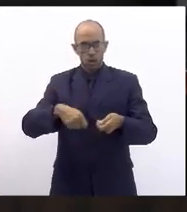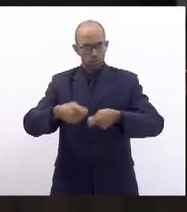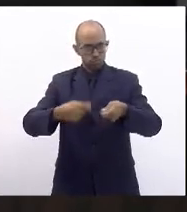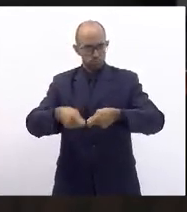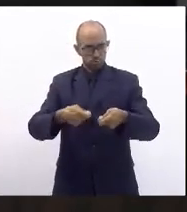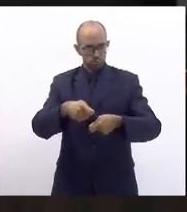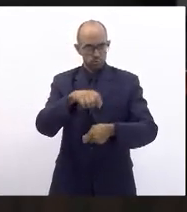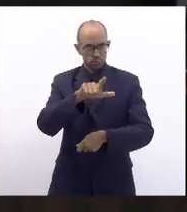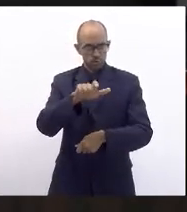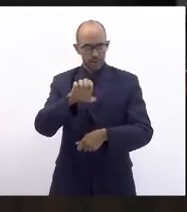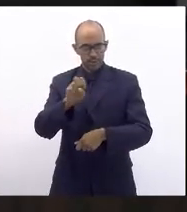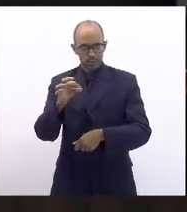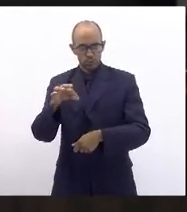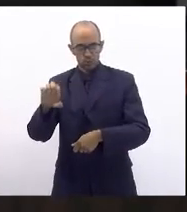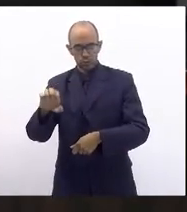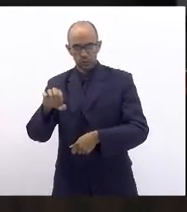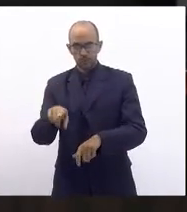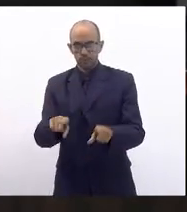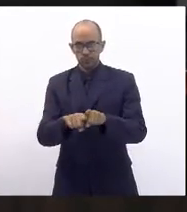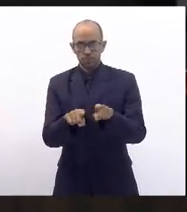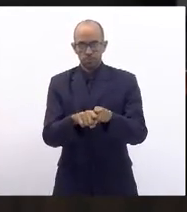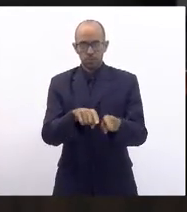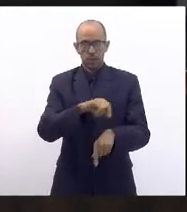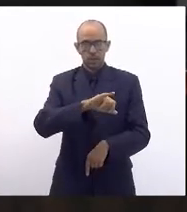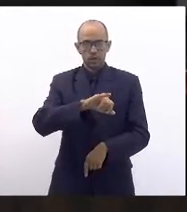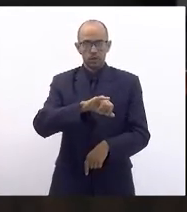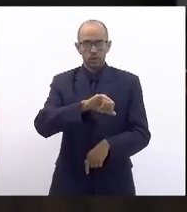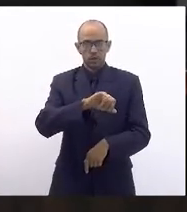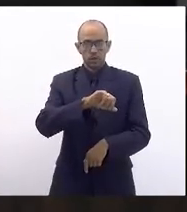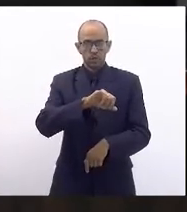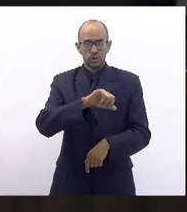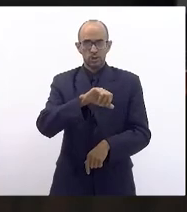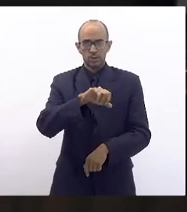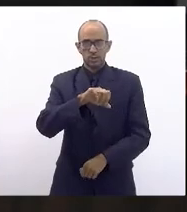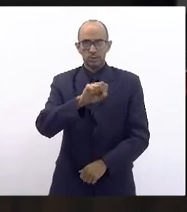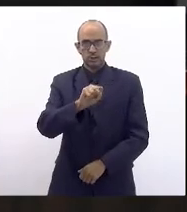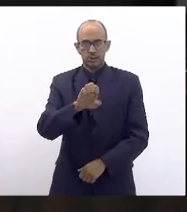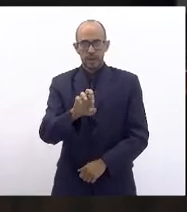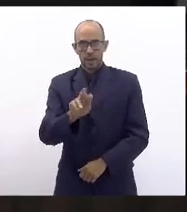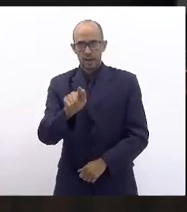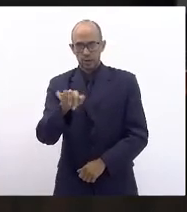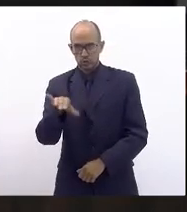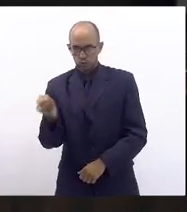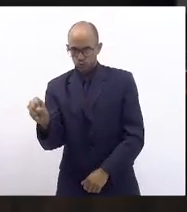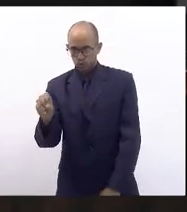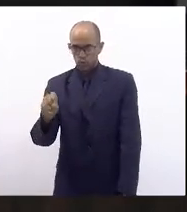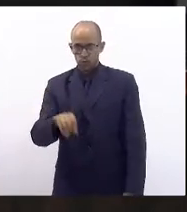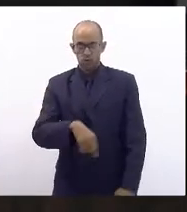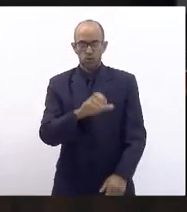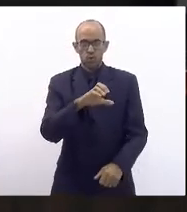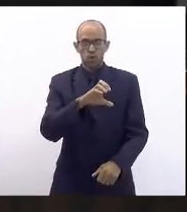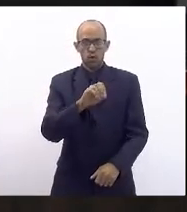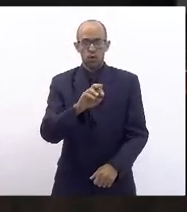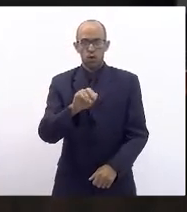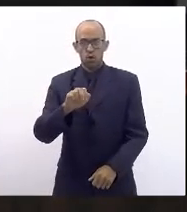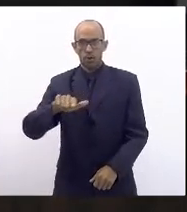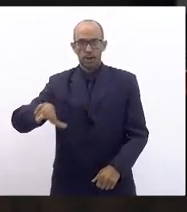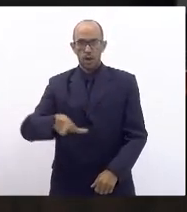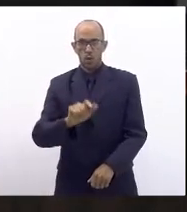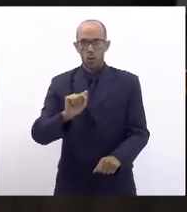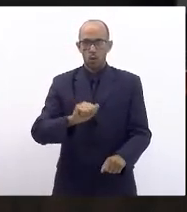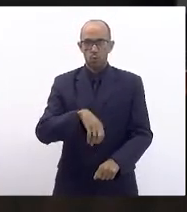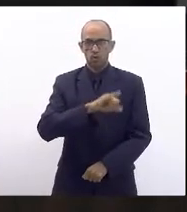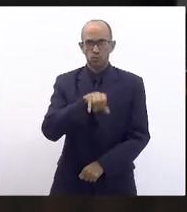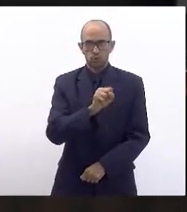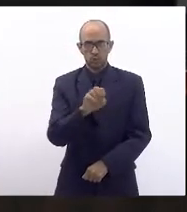também o general-de-brigada Sérgio Borges Medeiros da Silva chefe de estado-maior do Comando Militar do Leste Coronel José Fernandes Figueira